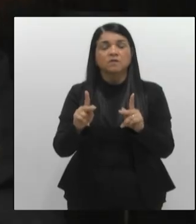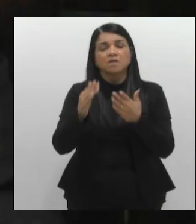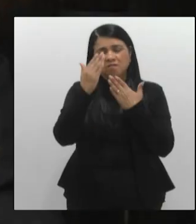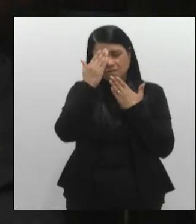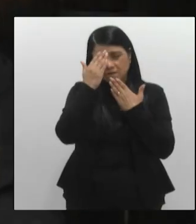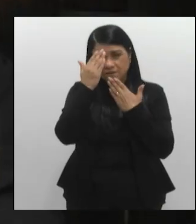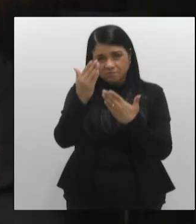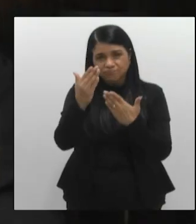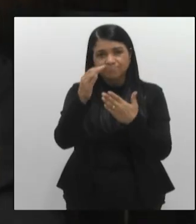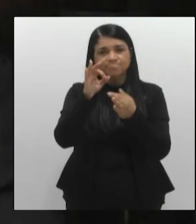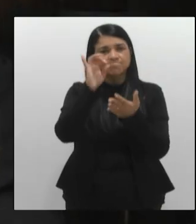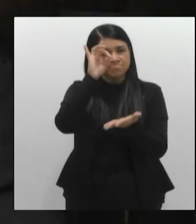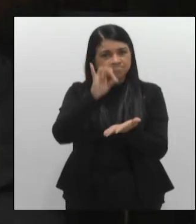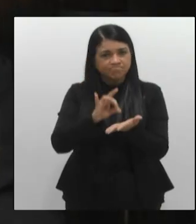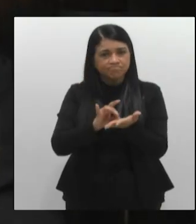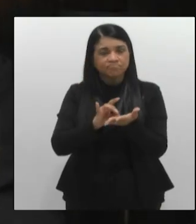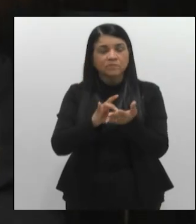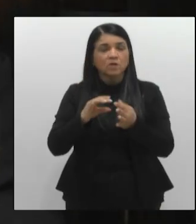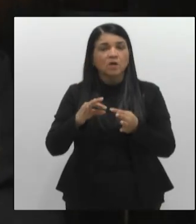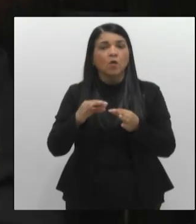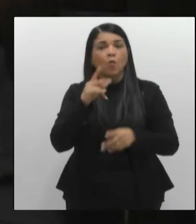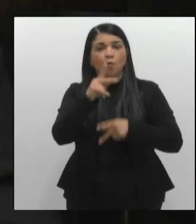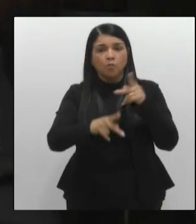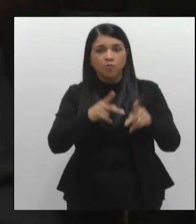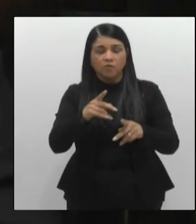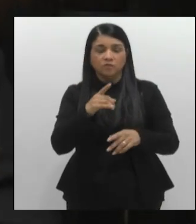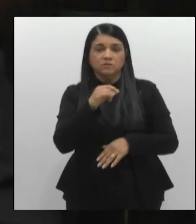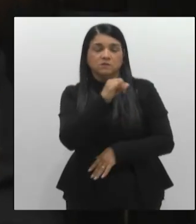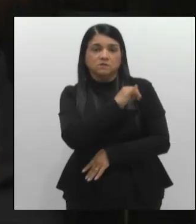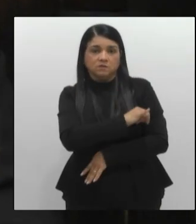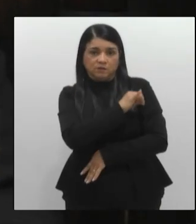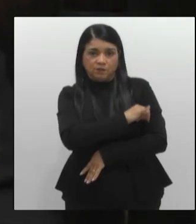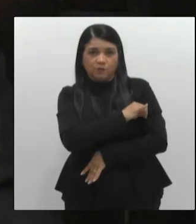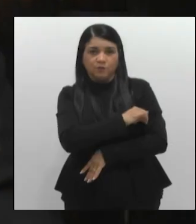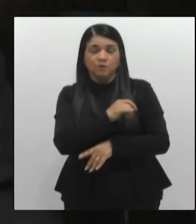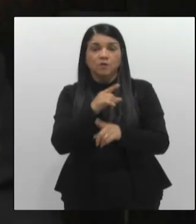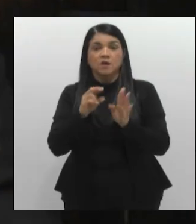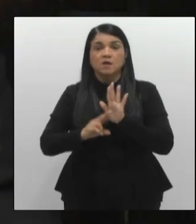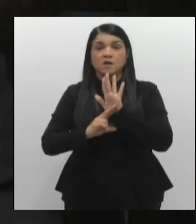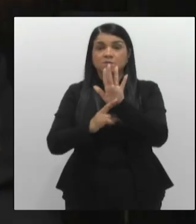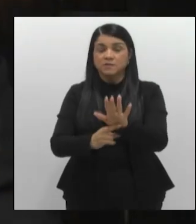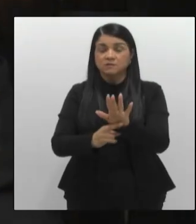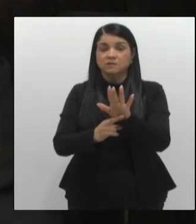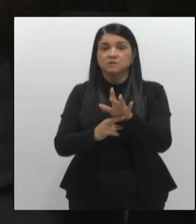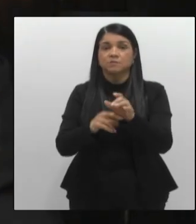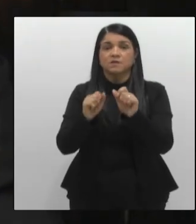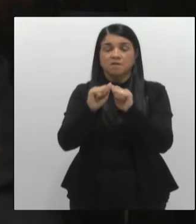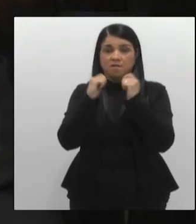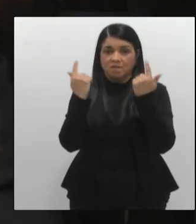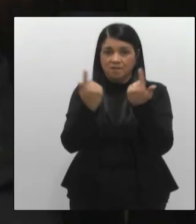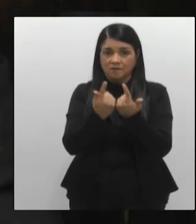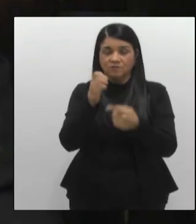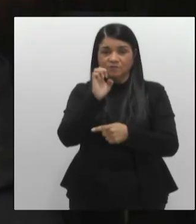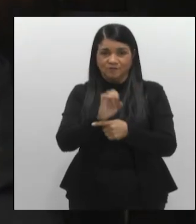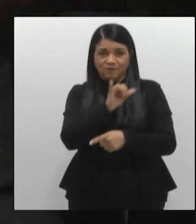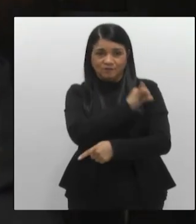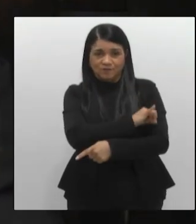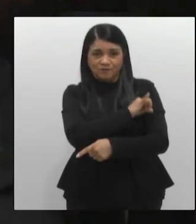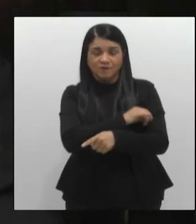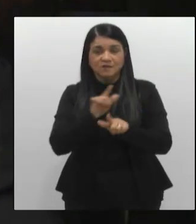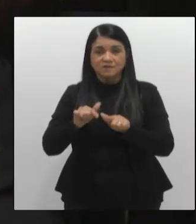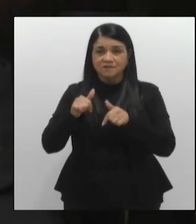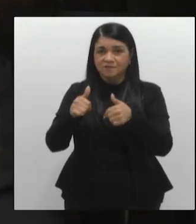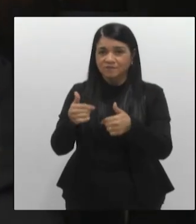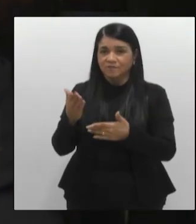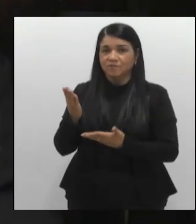agradeço sinceramente ao povo do Rio de Janeiro, representado pela Assembleia Legislativa desse Estado, que por iniciativa do